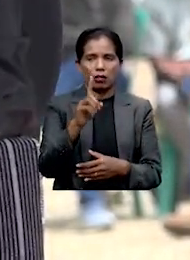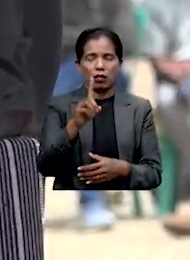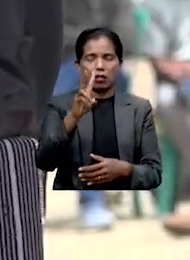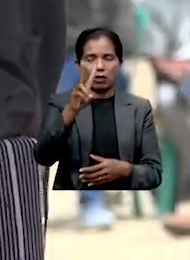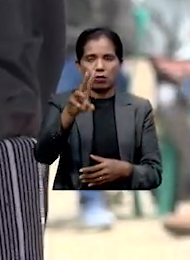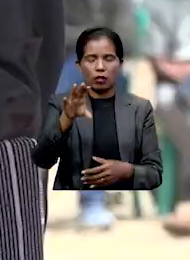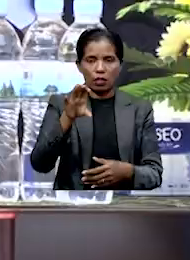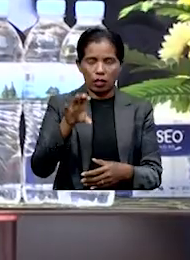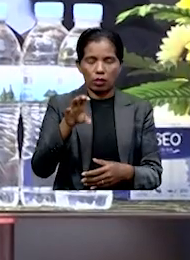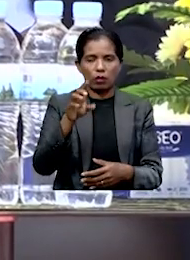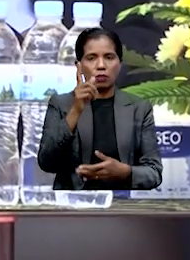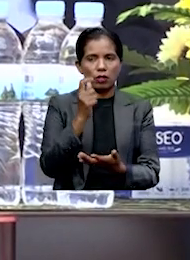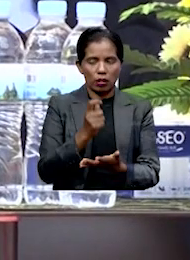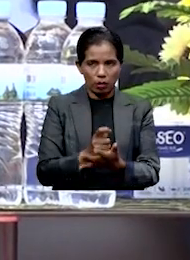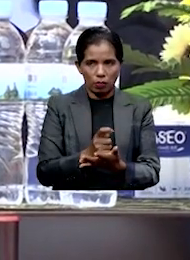sugua akmate.